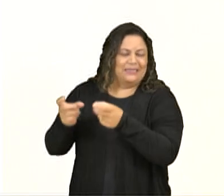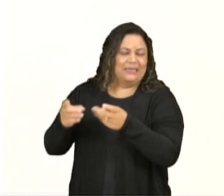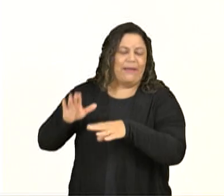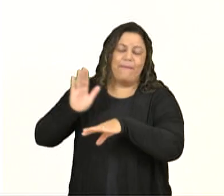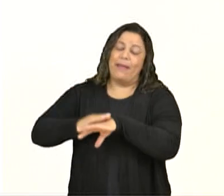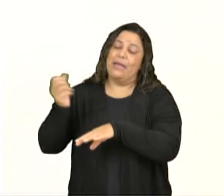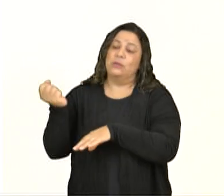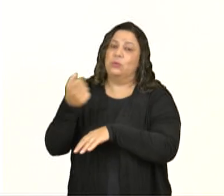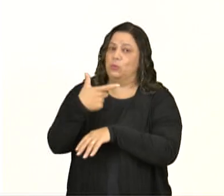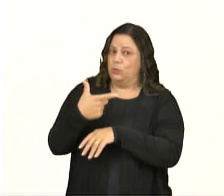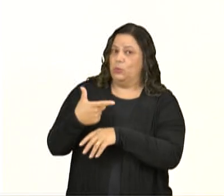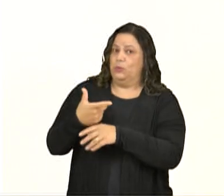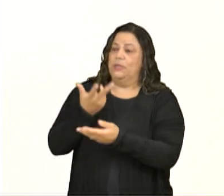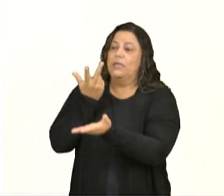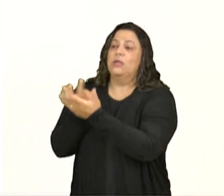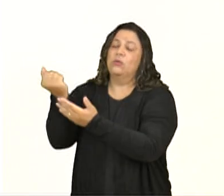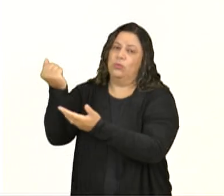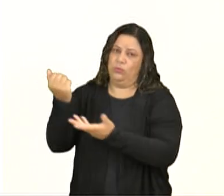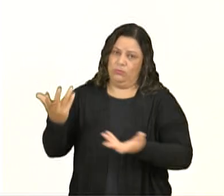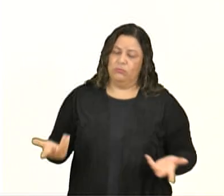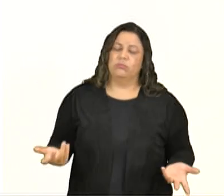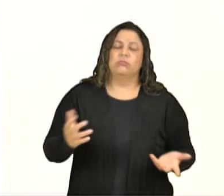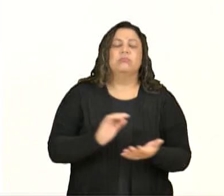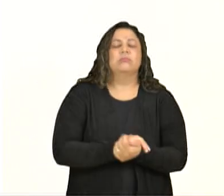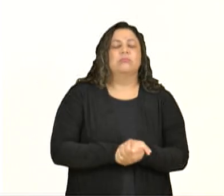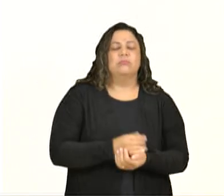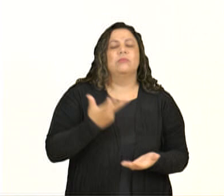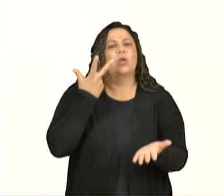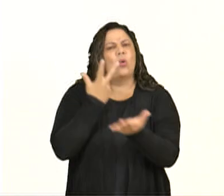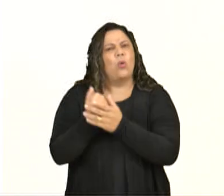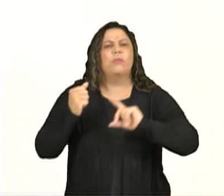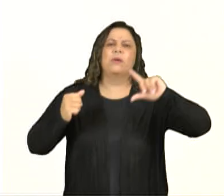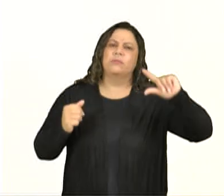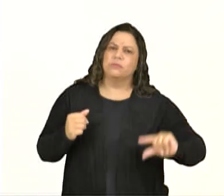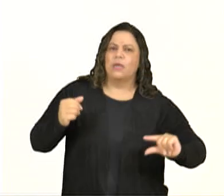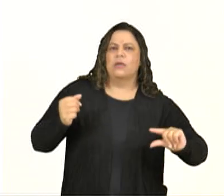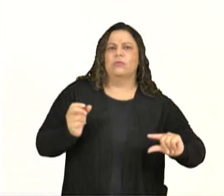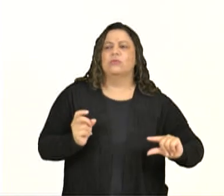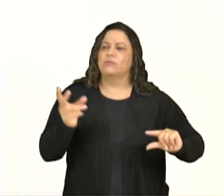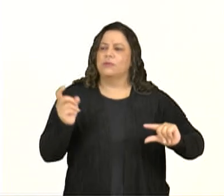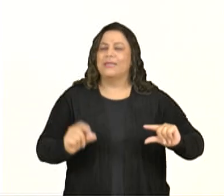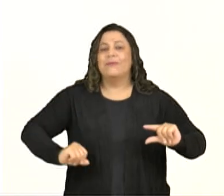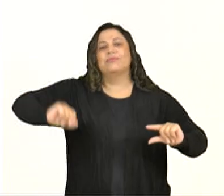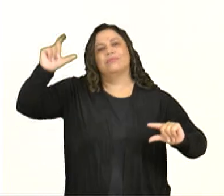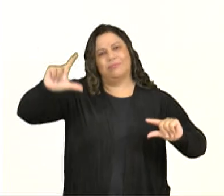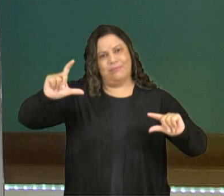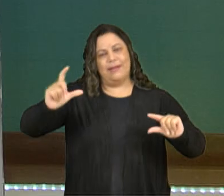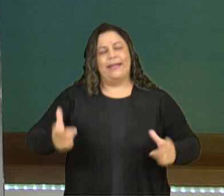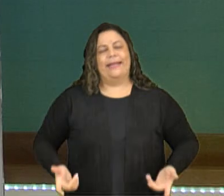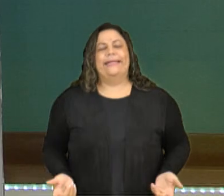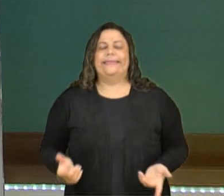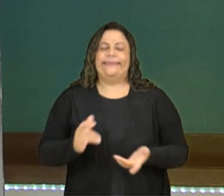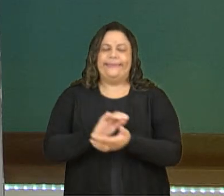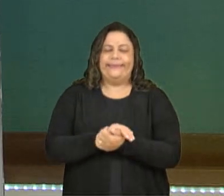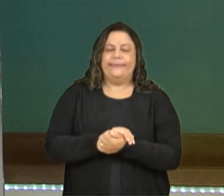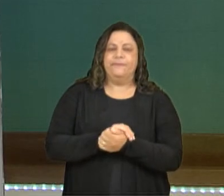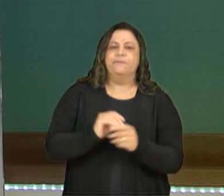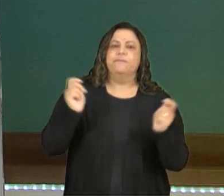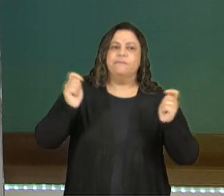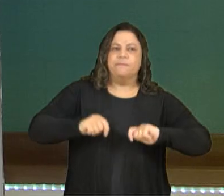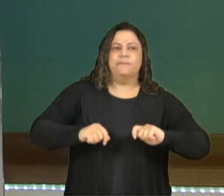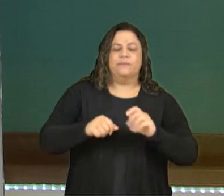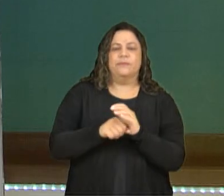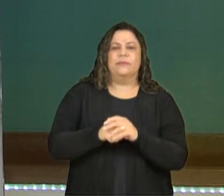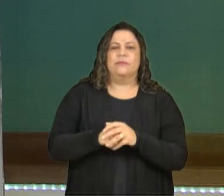que importamos. Então vemos aqui que literalmente caracterizamos ainda por uma exportação de produtos primários e